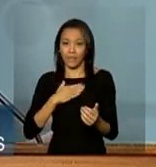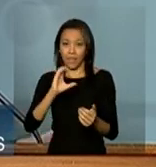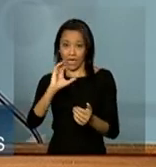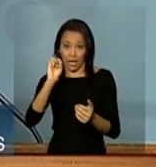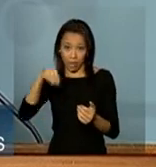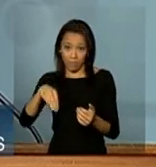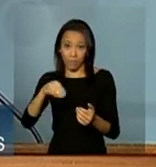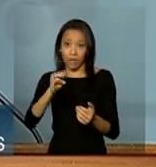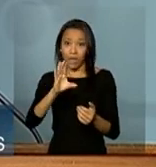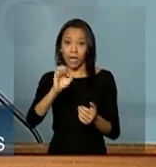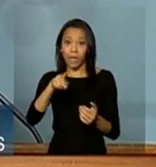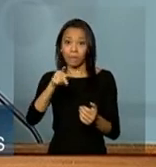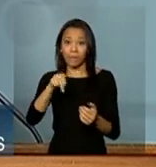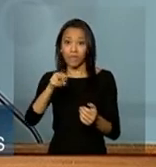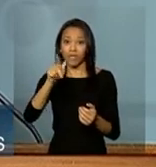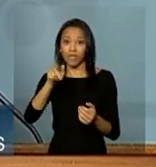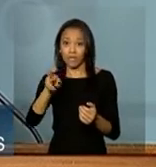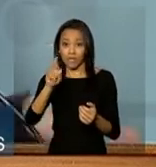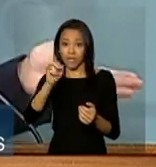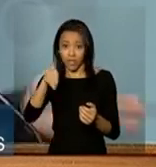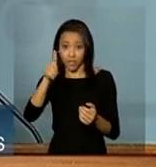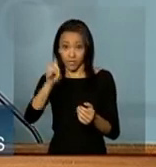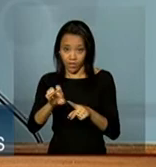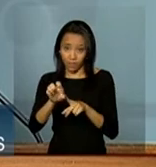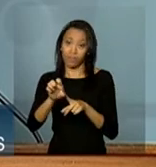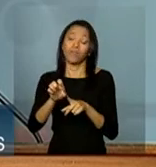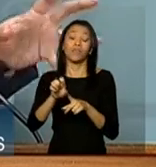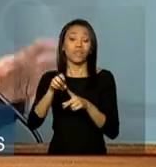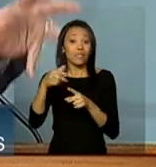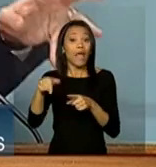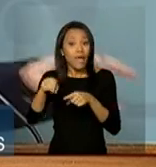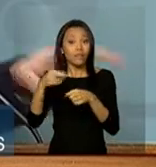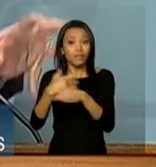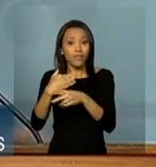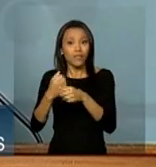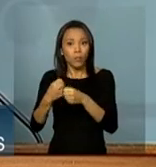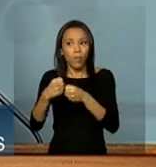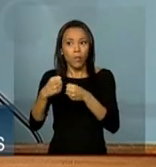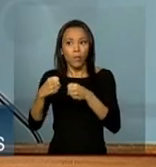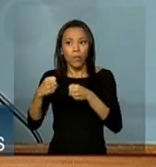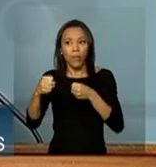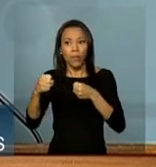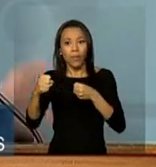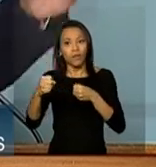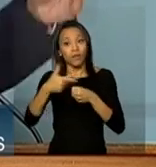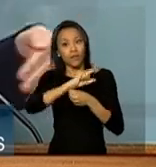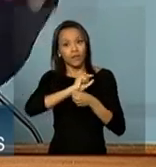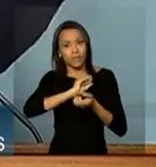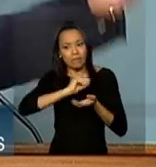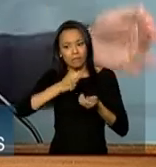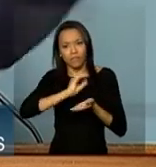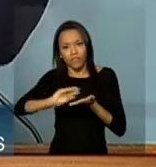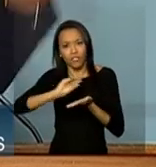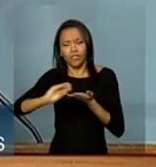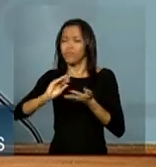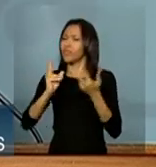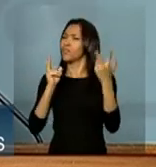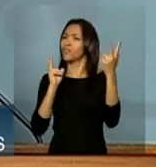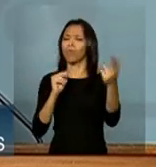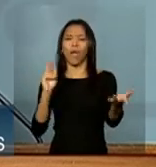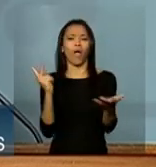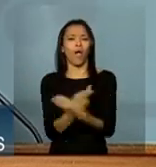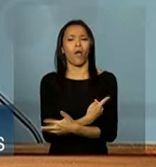Grande, e são as cidades que estão crescendo muito e que, se não tiverem esse tipo de investimento, vão ter os mesmos